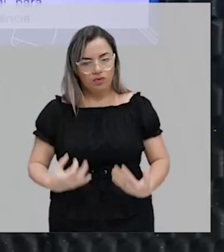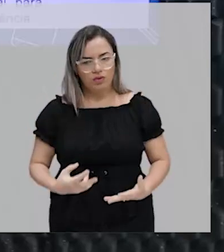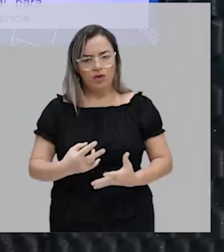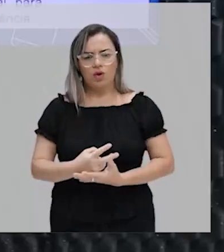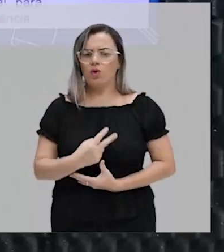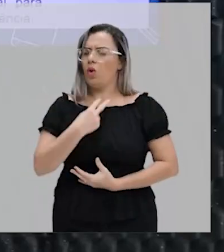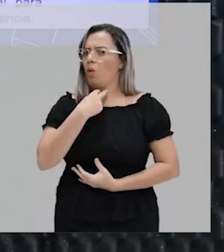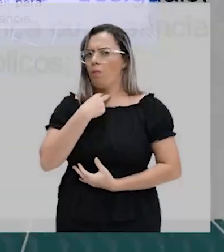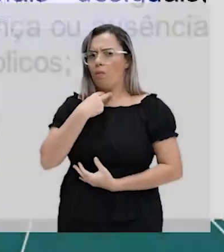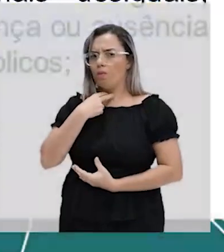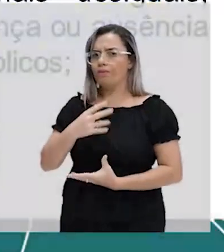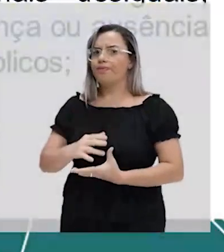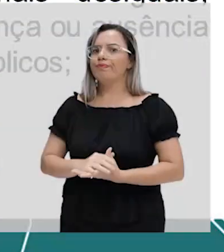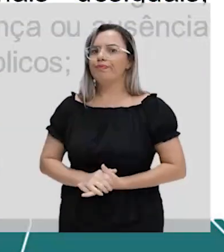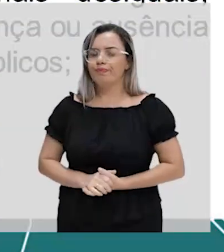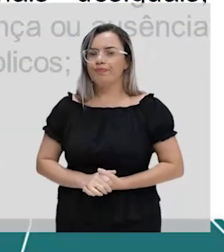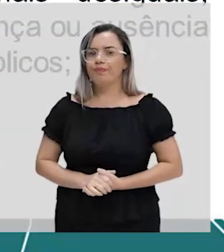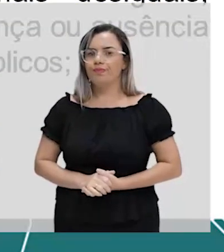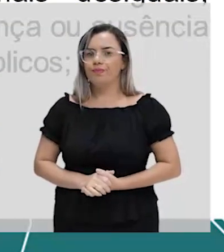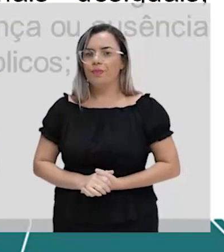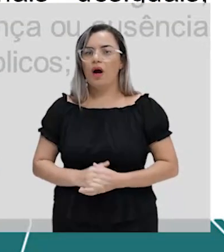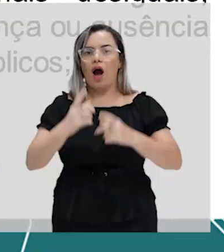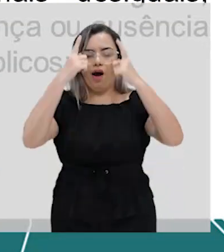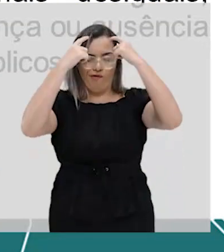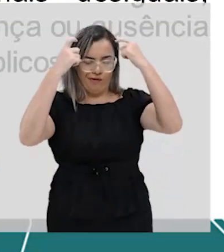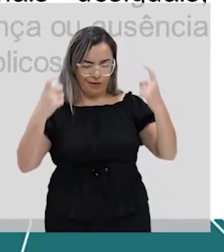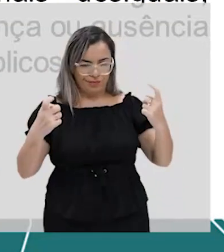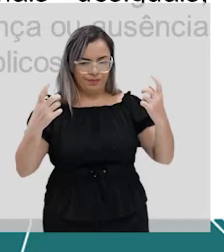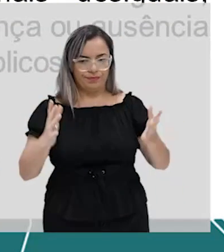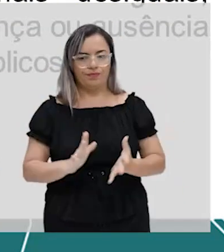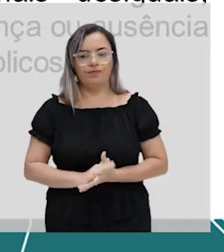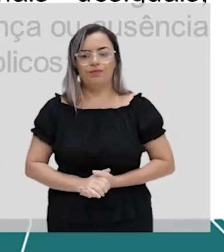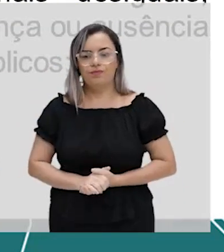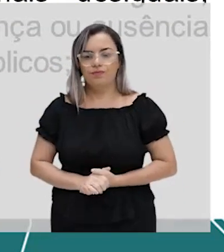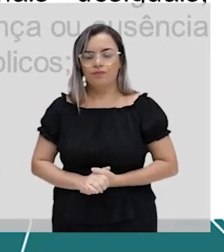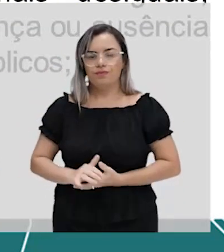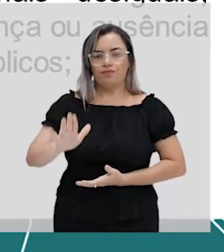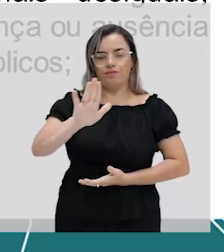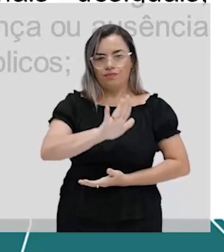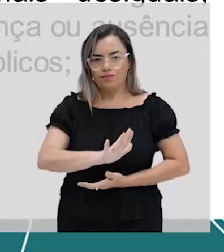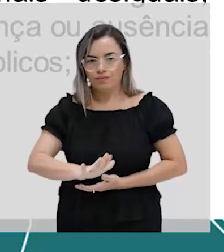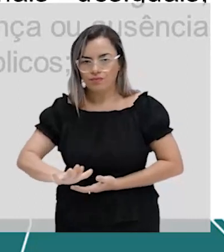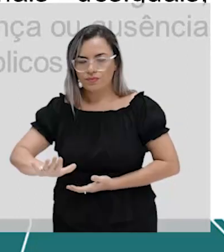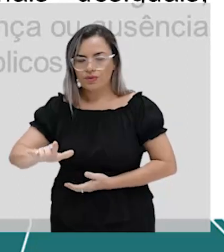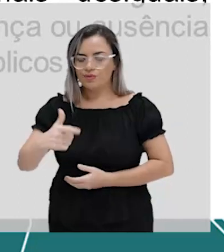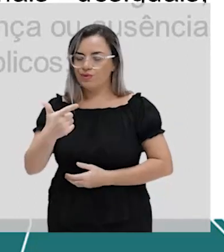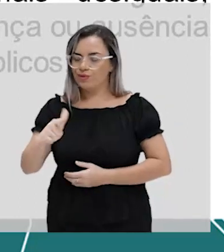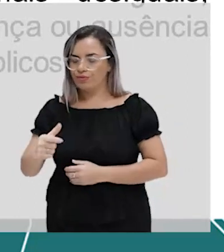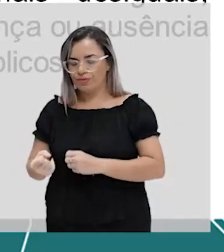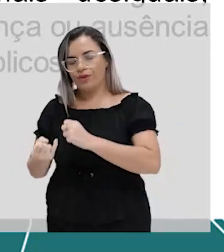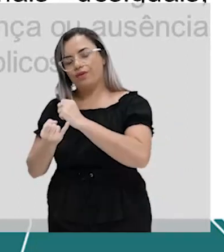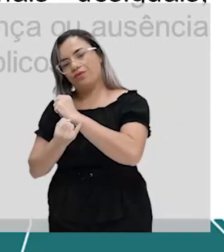deixar de falar, né, sobre a violência. Ora, em espaços sem infraestrutura, como eu já te disse, que crescem